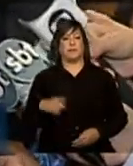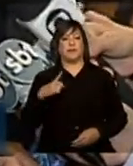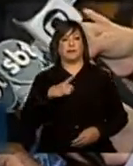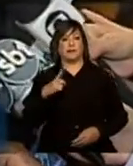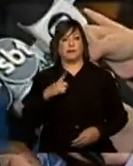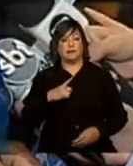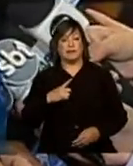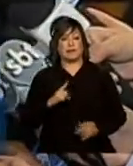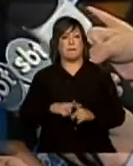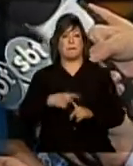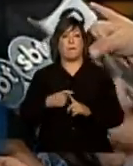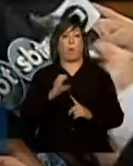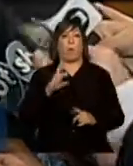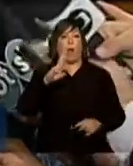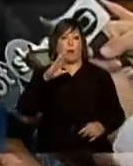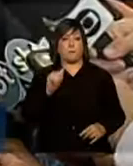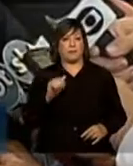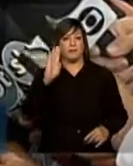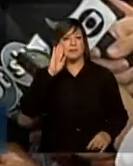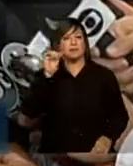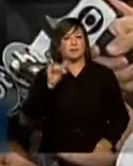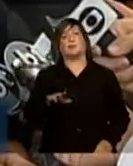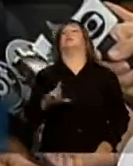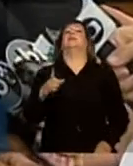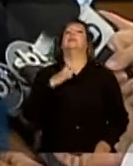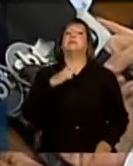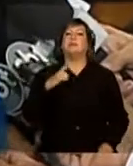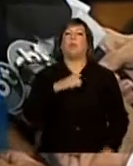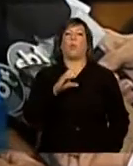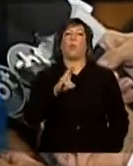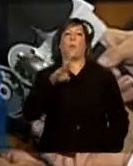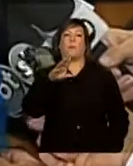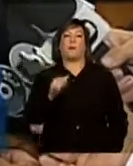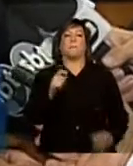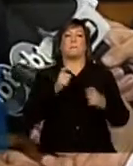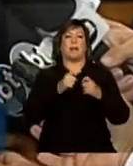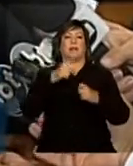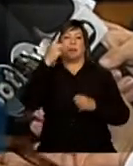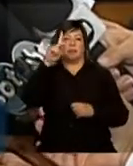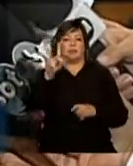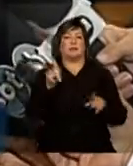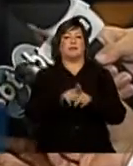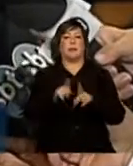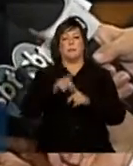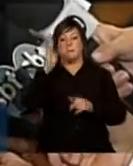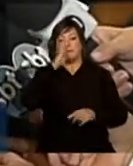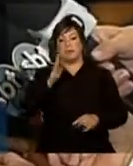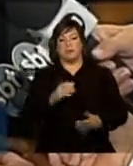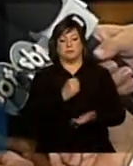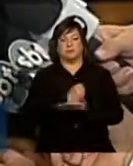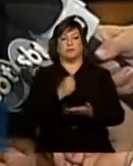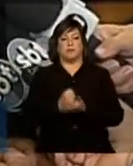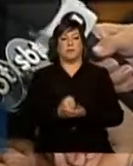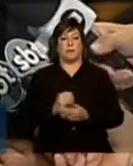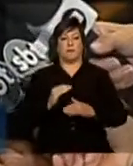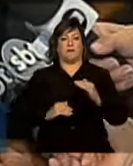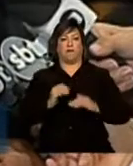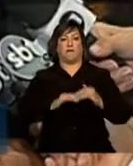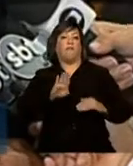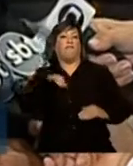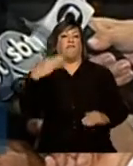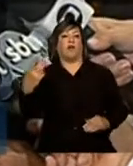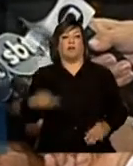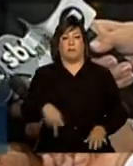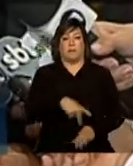ministro? Tem mais cubanos? Não, tanto médicos cubanos, médicos brasileiros com registro profissional fora do